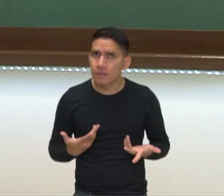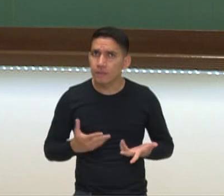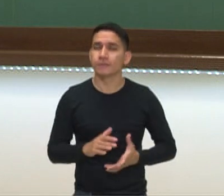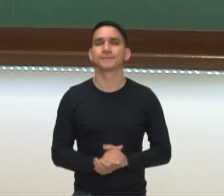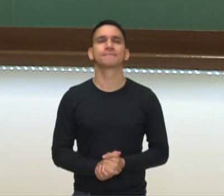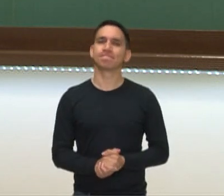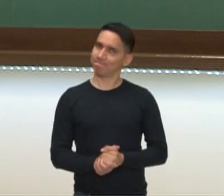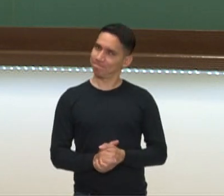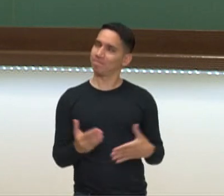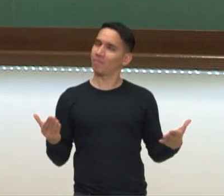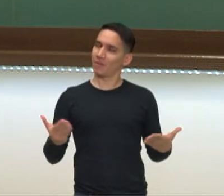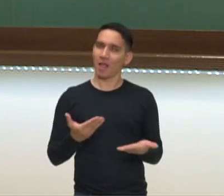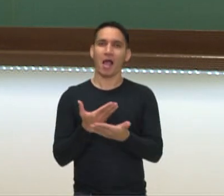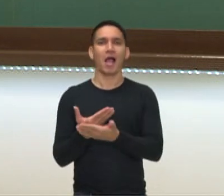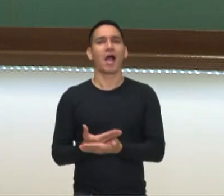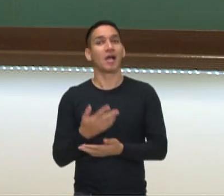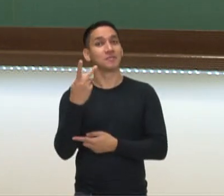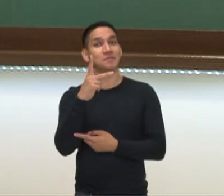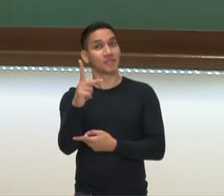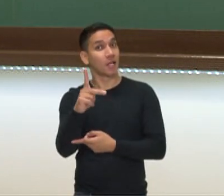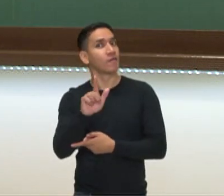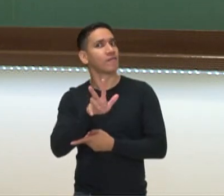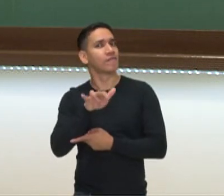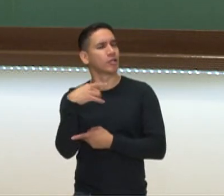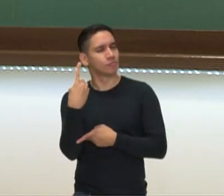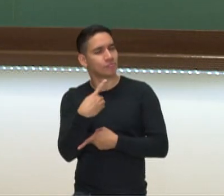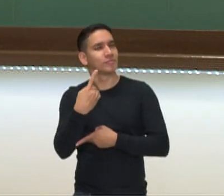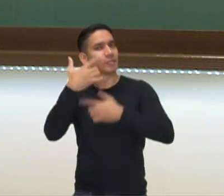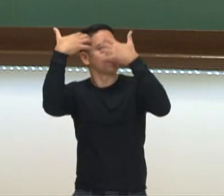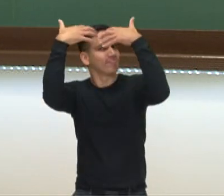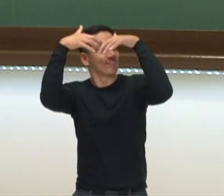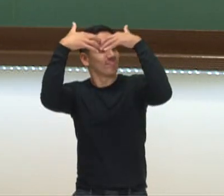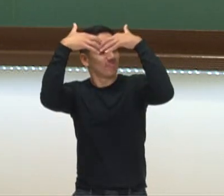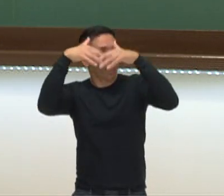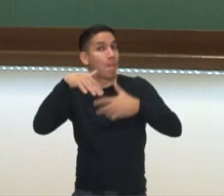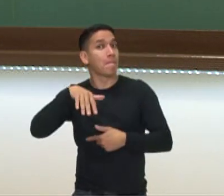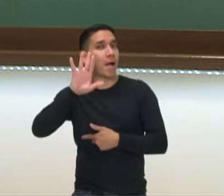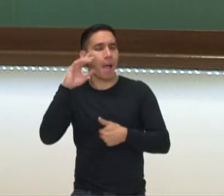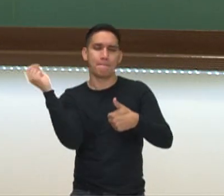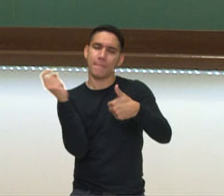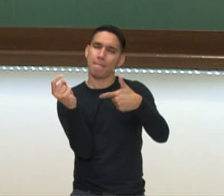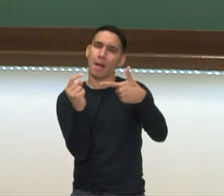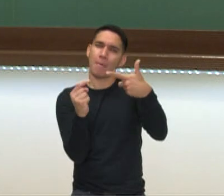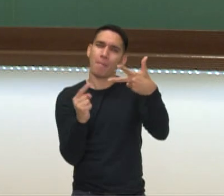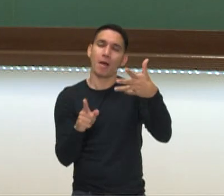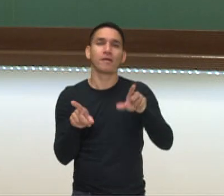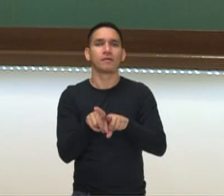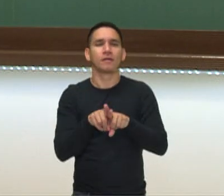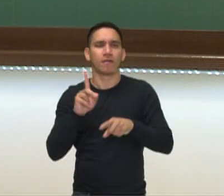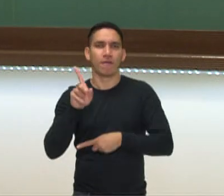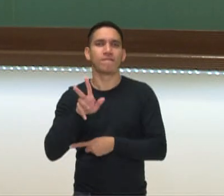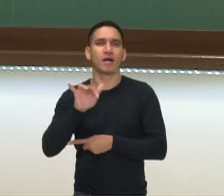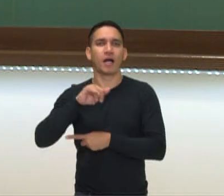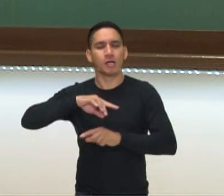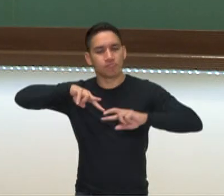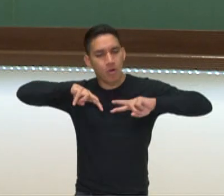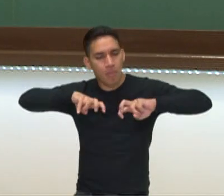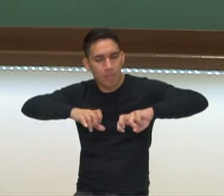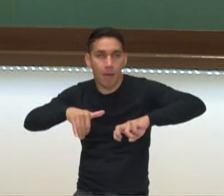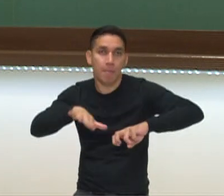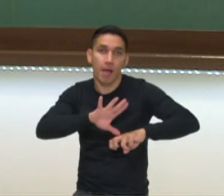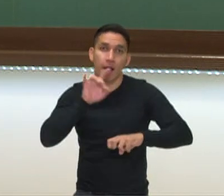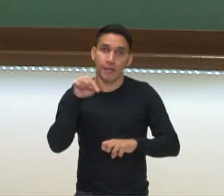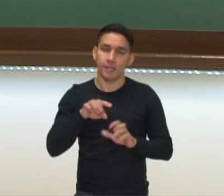Então, essa aula é para você. Vamos pensar um pouco mais sobre isso. Vamos nos aprofundar um pouco mais